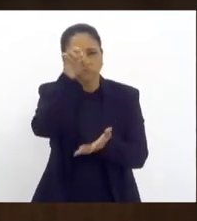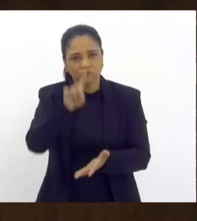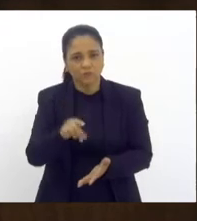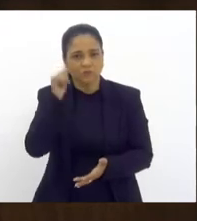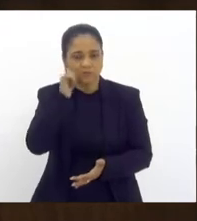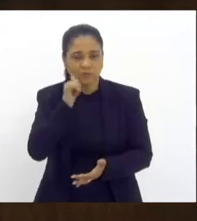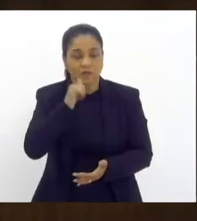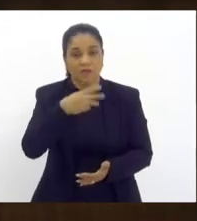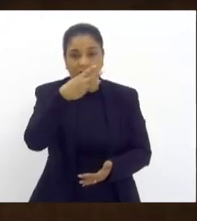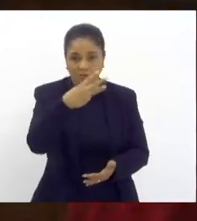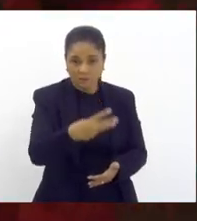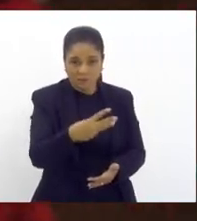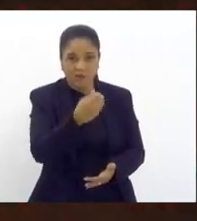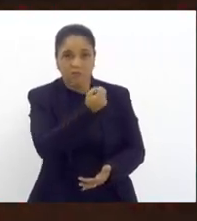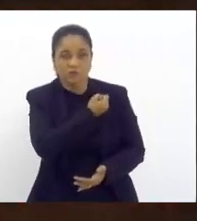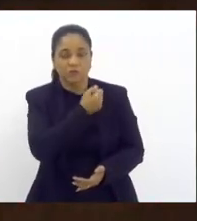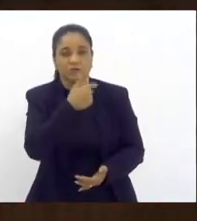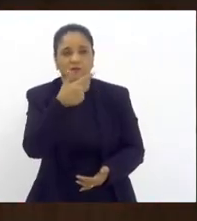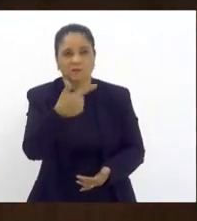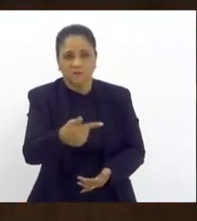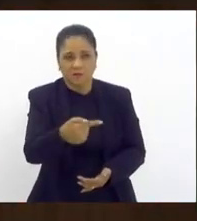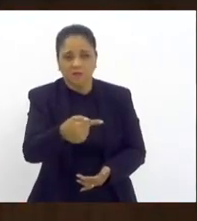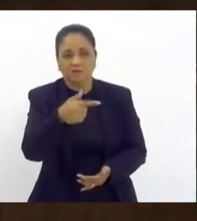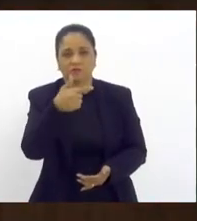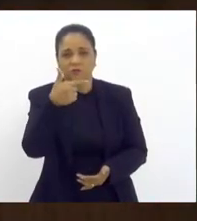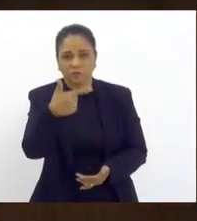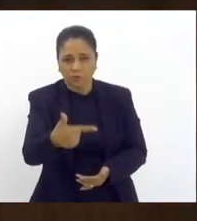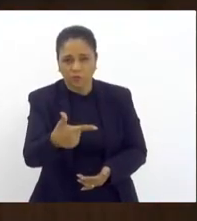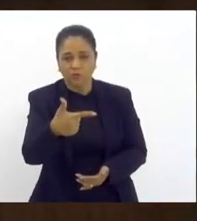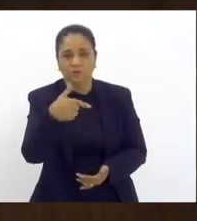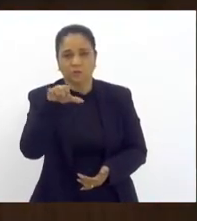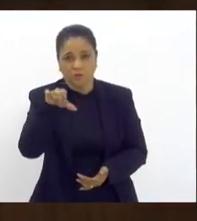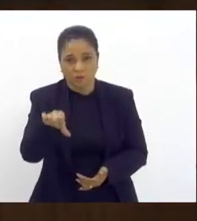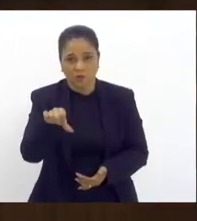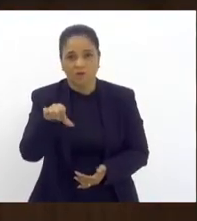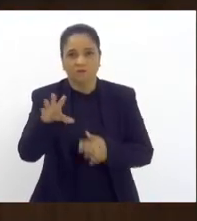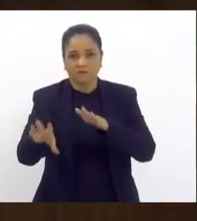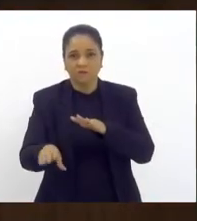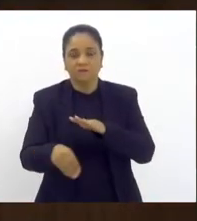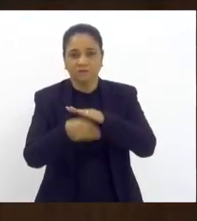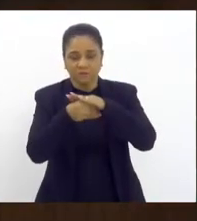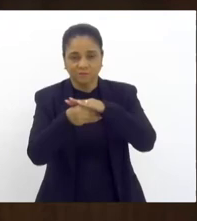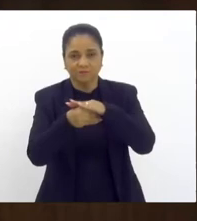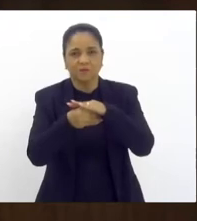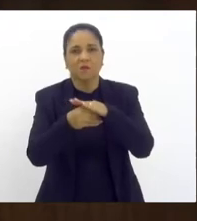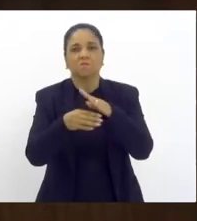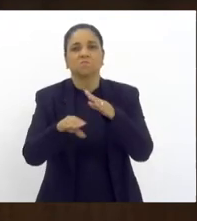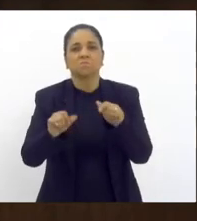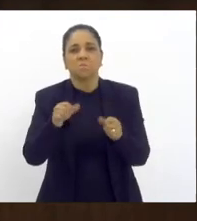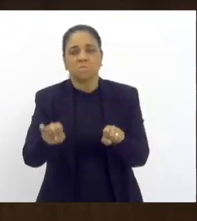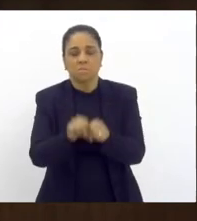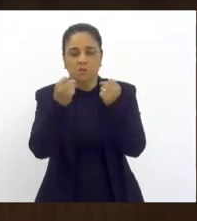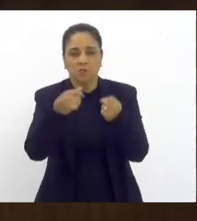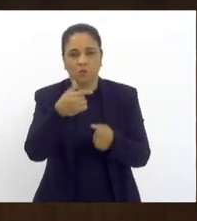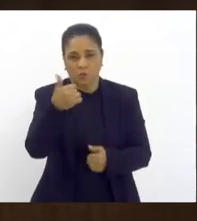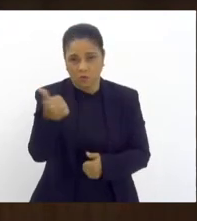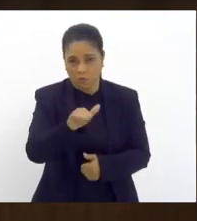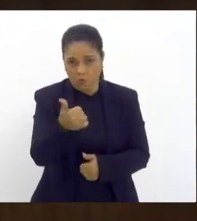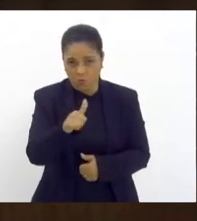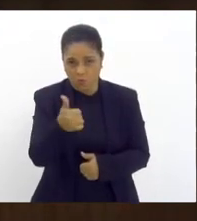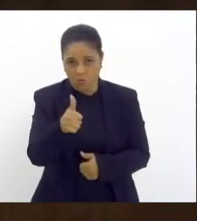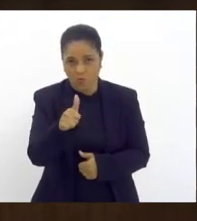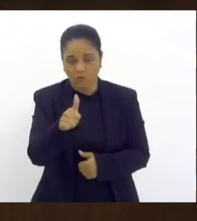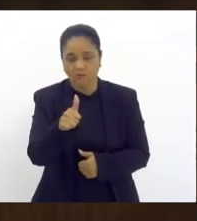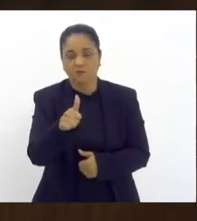números 3, 7, 8, 9, 12, 21 de plenário, prejudicada a emenda número 11 de plenário pela rejeição da